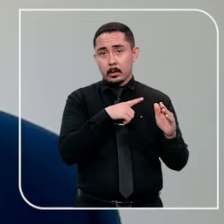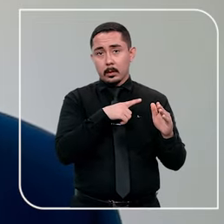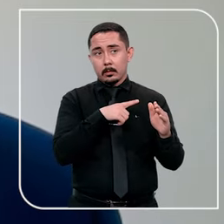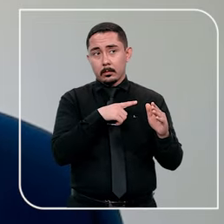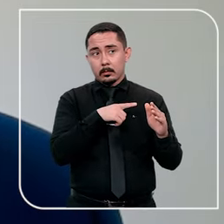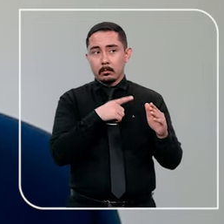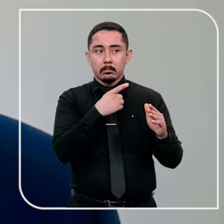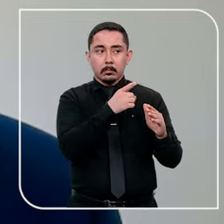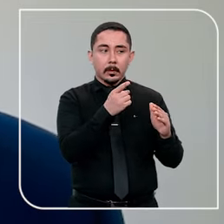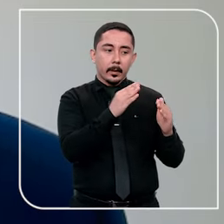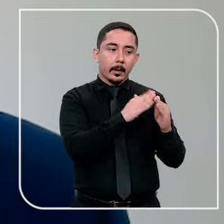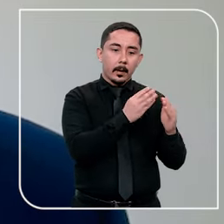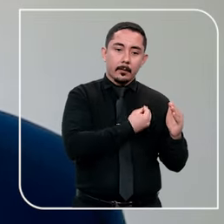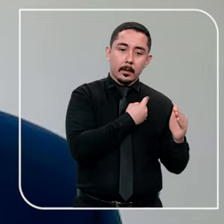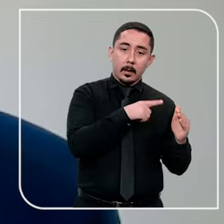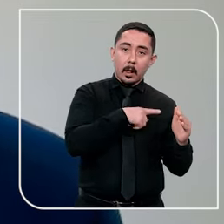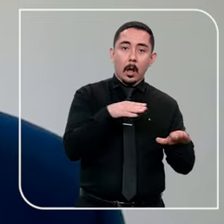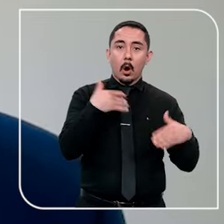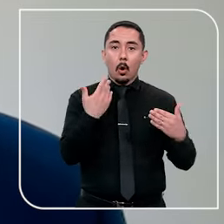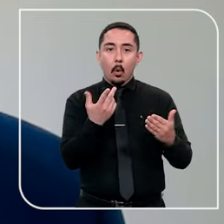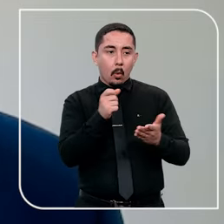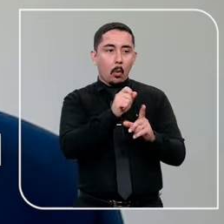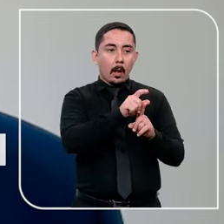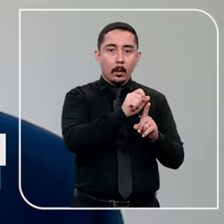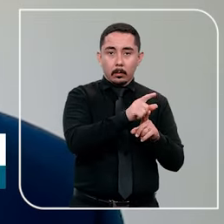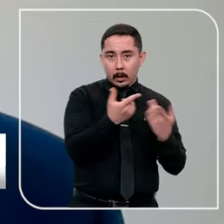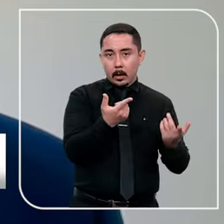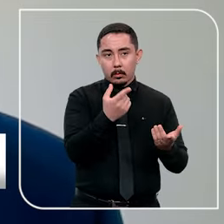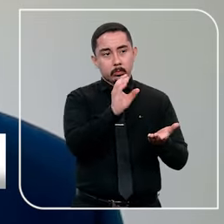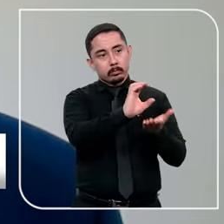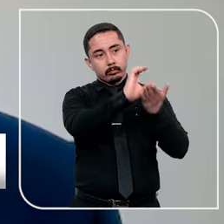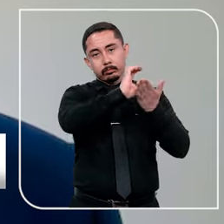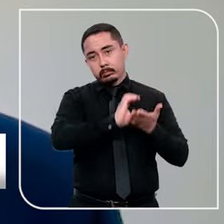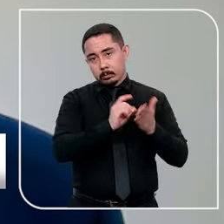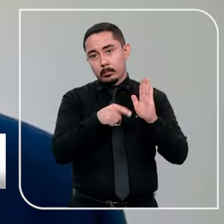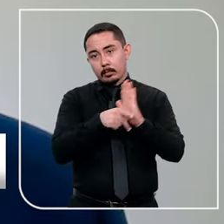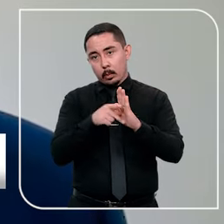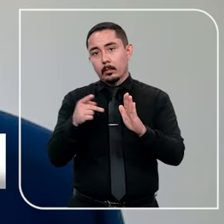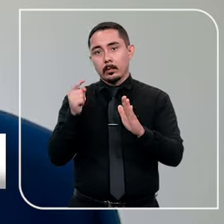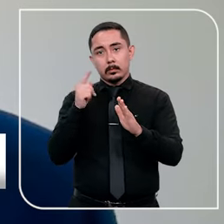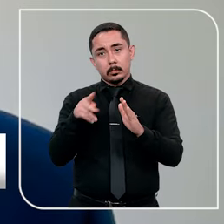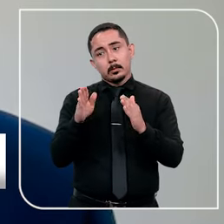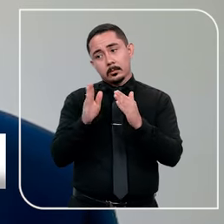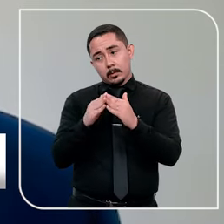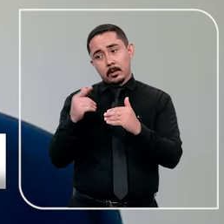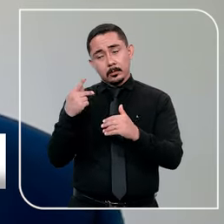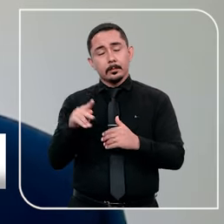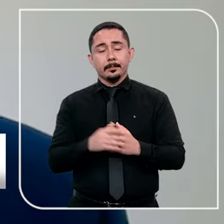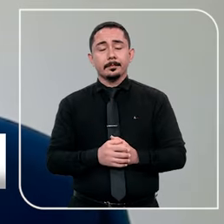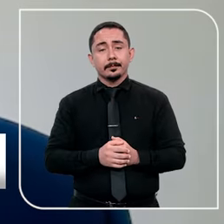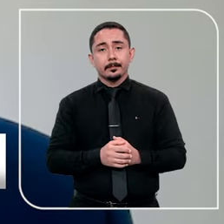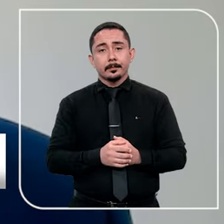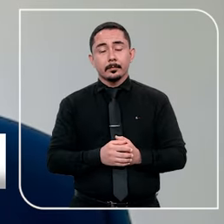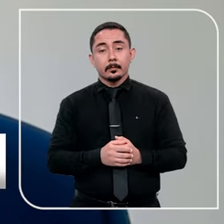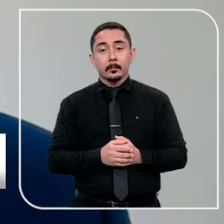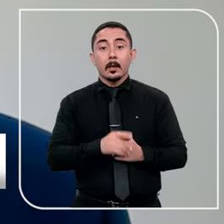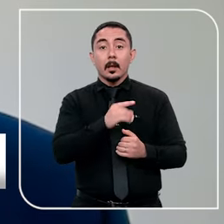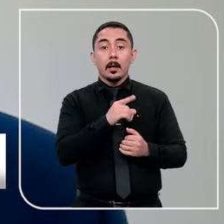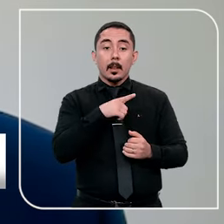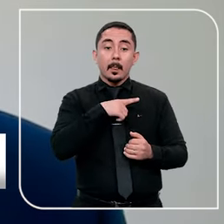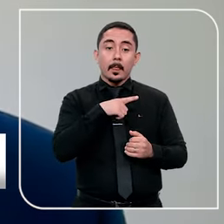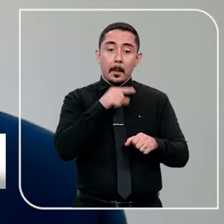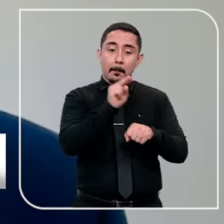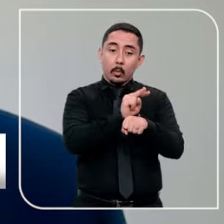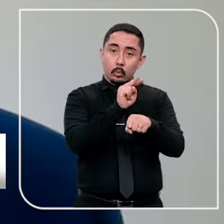seja tomo residência ou seja tomo aluguel para ter receita para despesas daquela própria entidade familiar